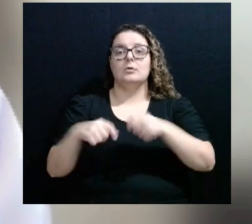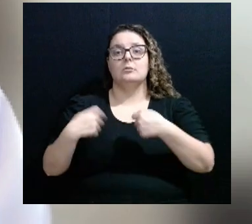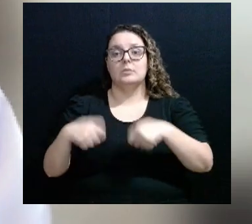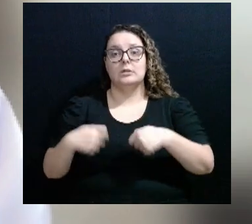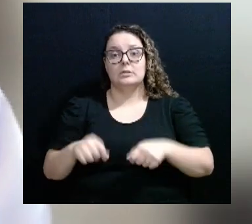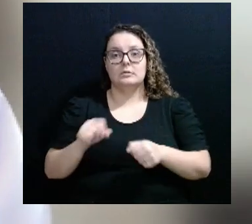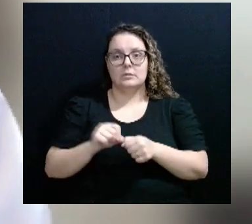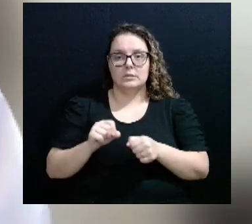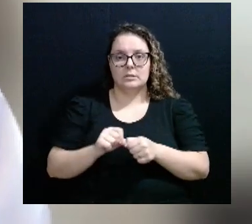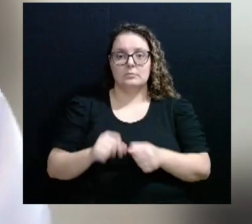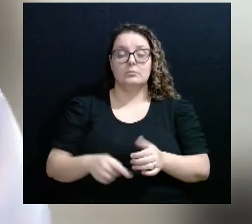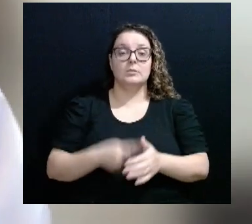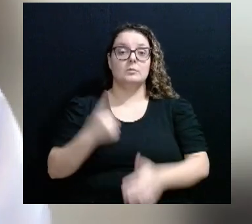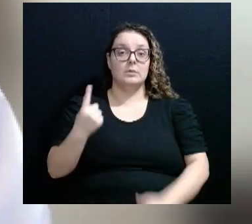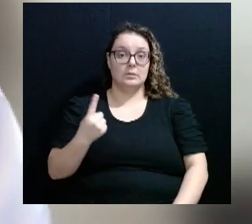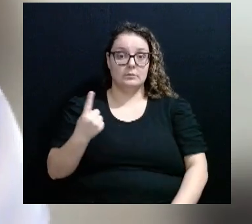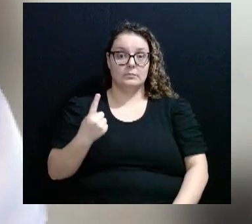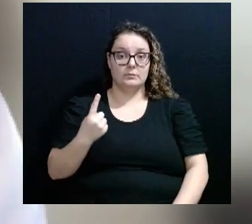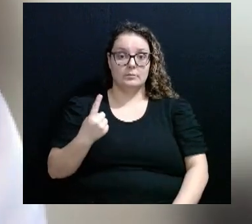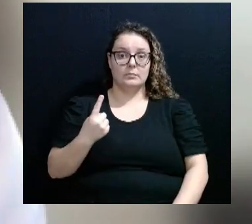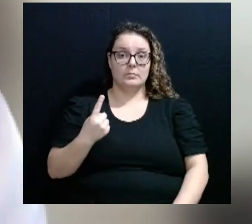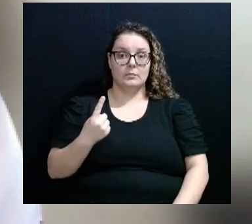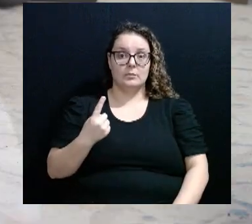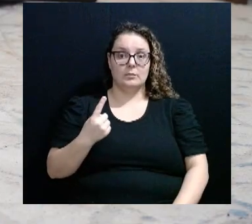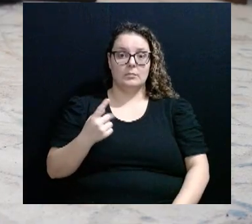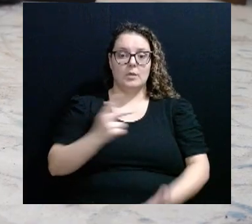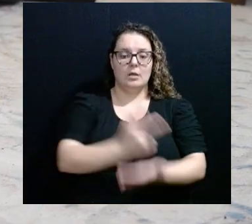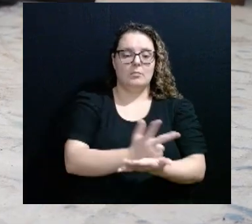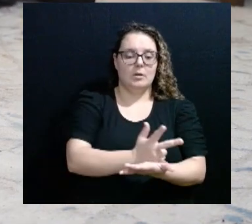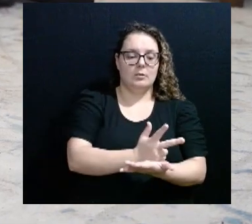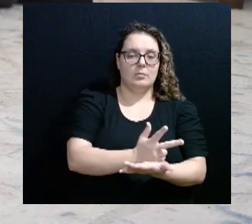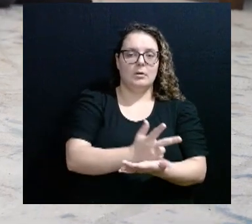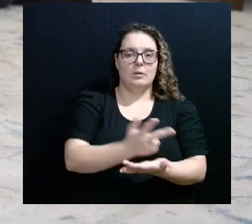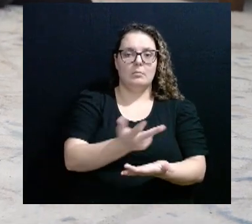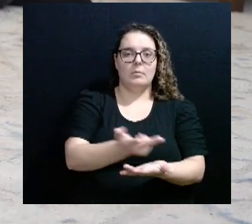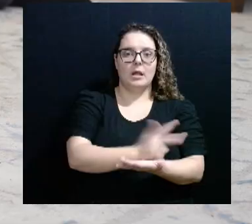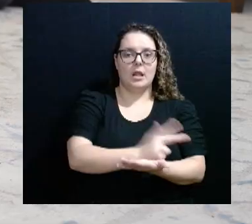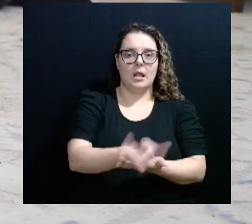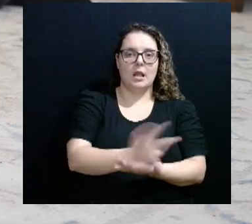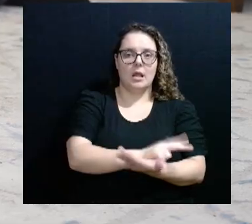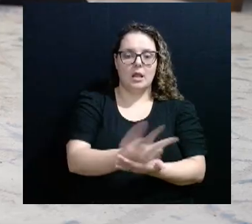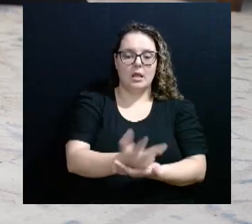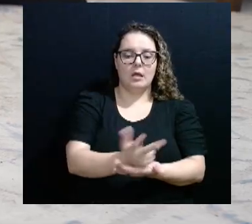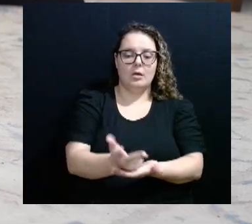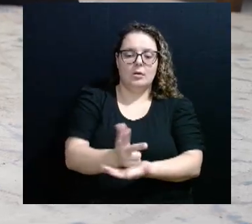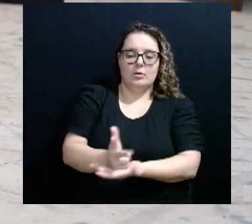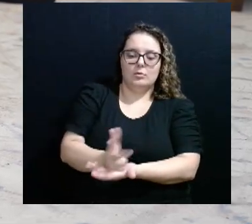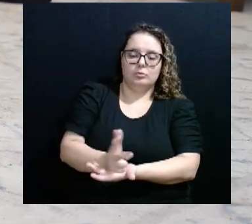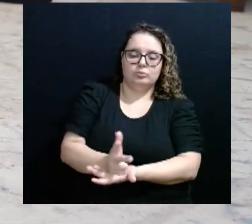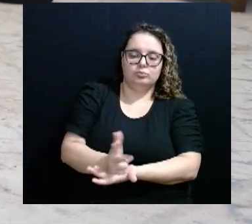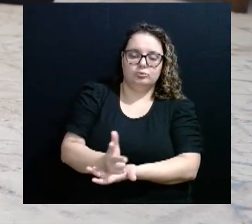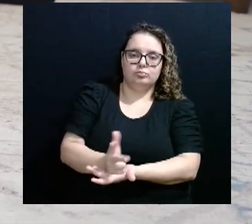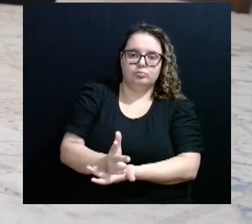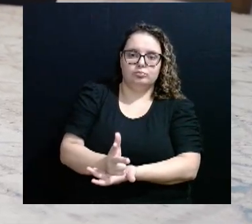Então, o que que você precisa fazer? Primeiro, você precisa colocar a pessoa de lado para que